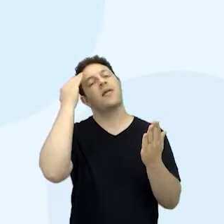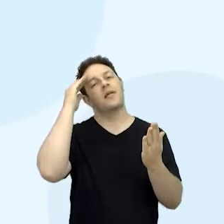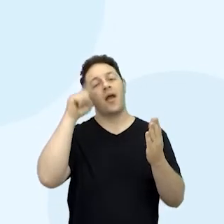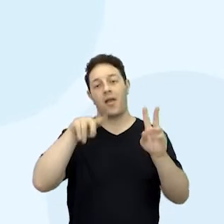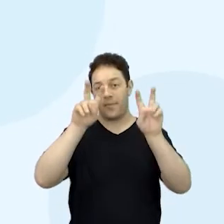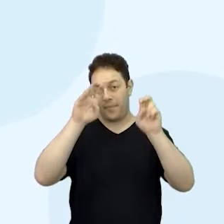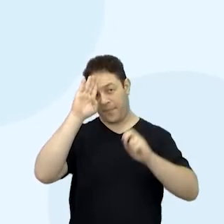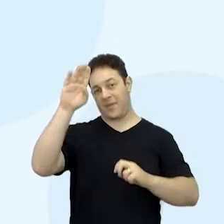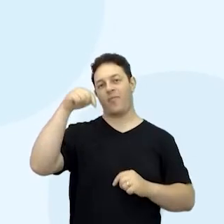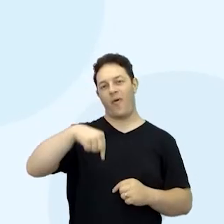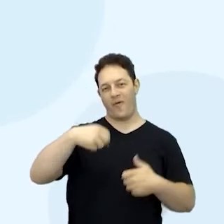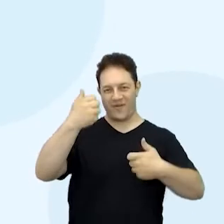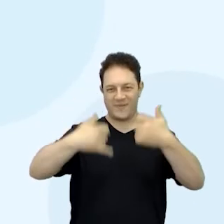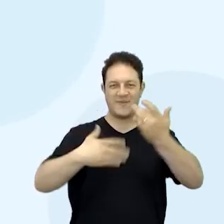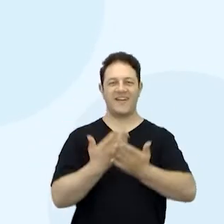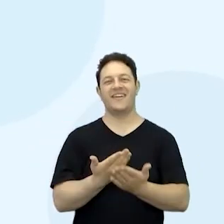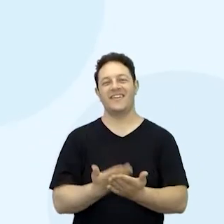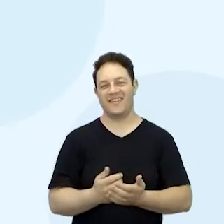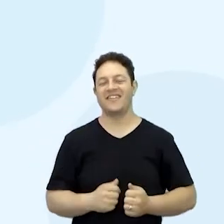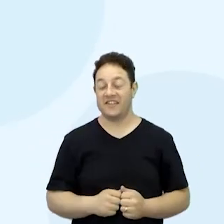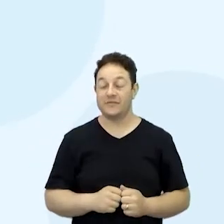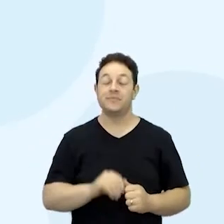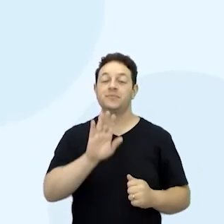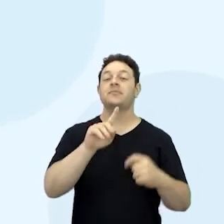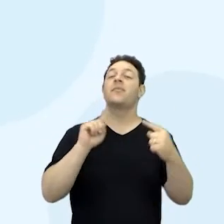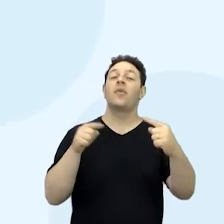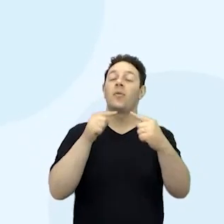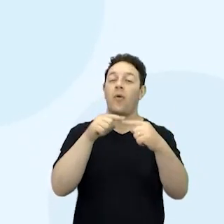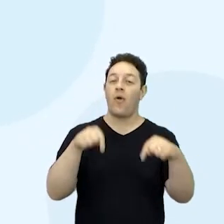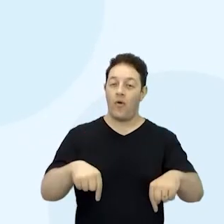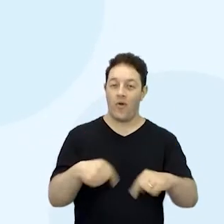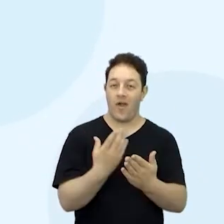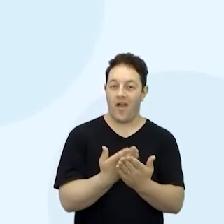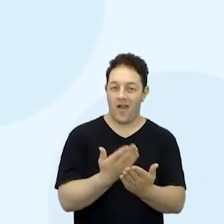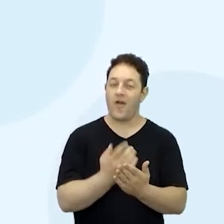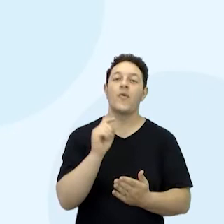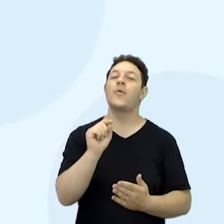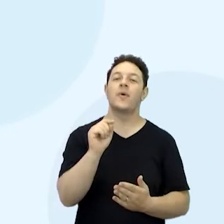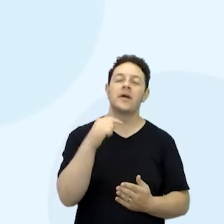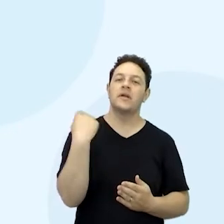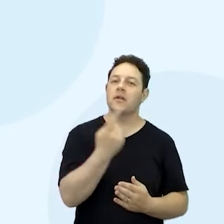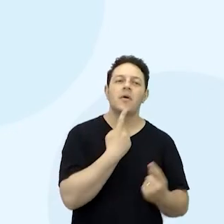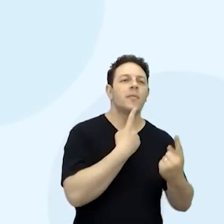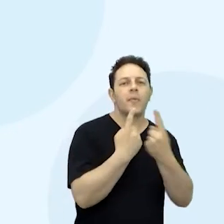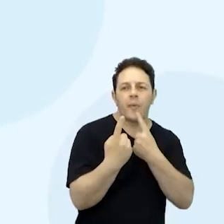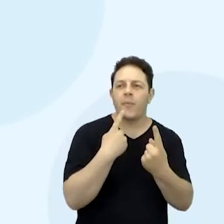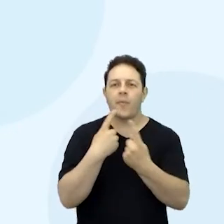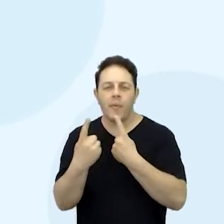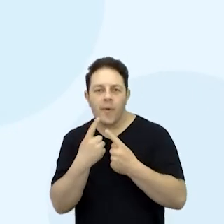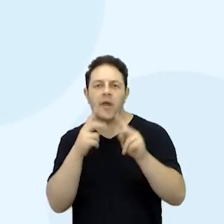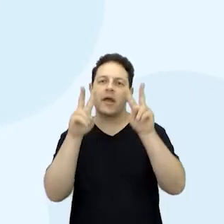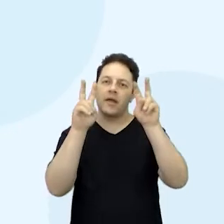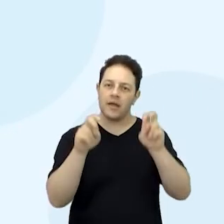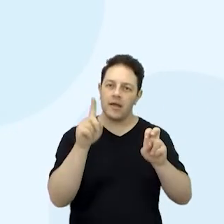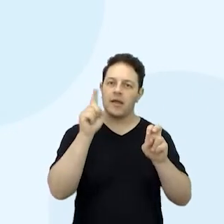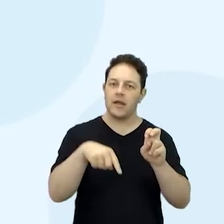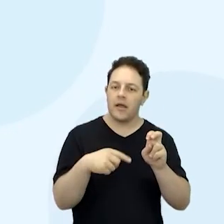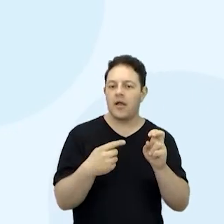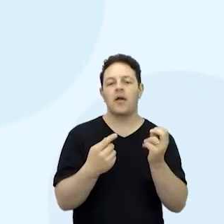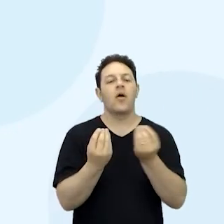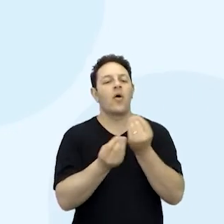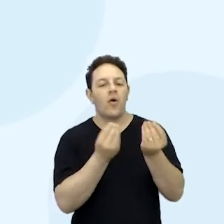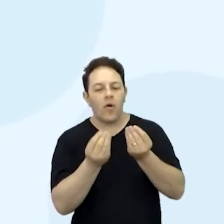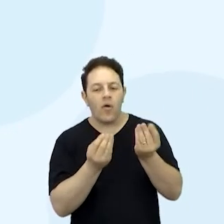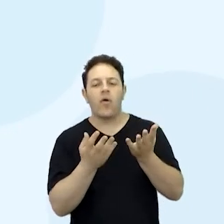então da nossa aula o objetivo da nossa aula de hoje é justamente discutir por meio de uma rotação